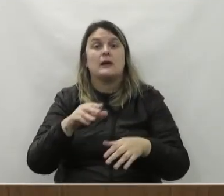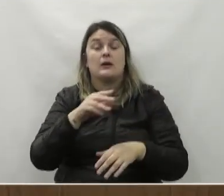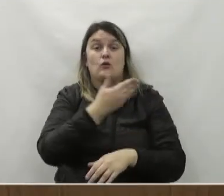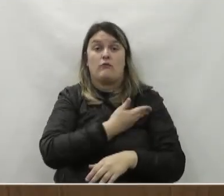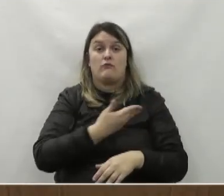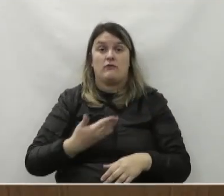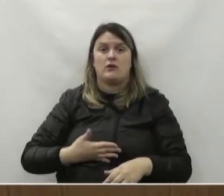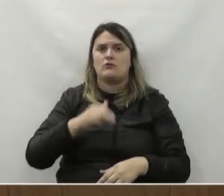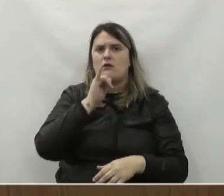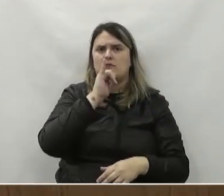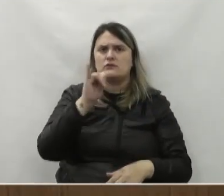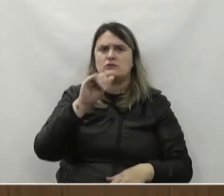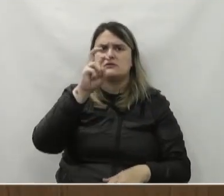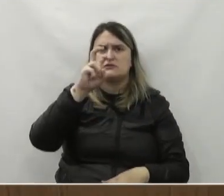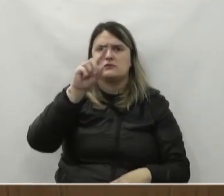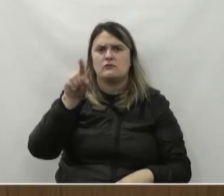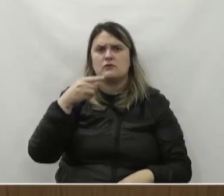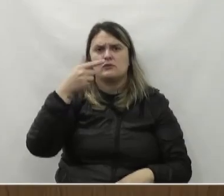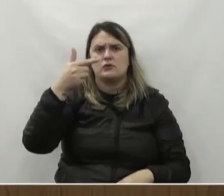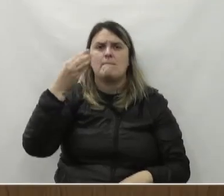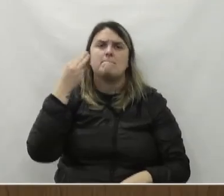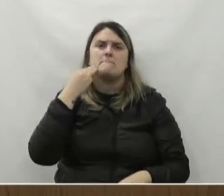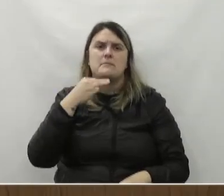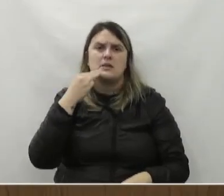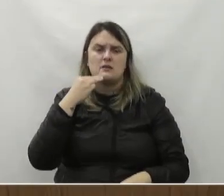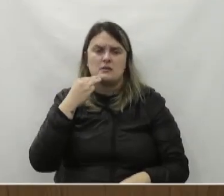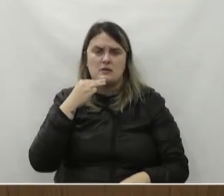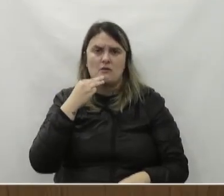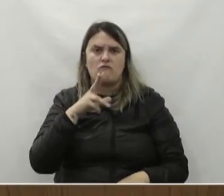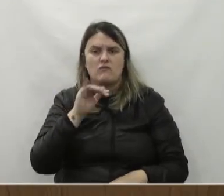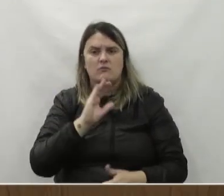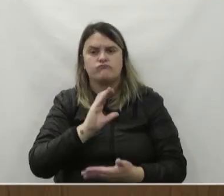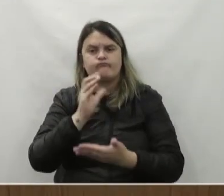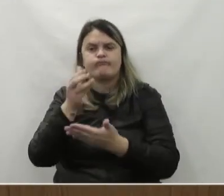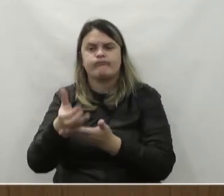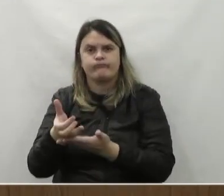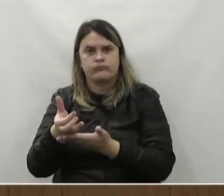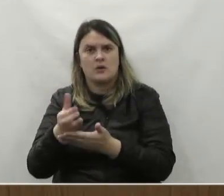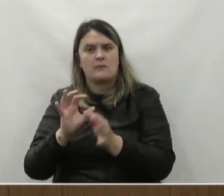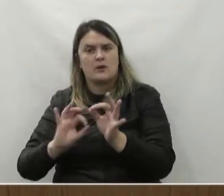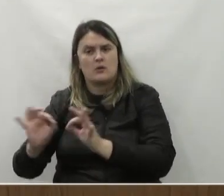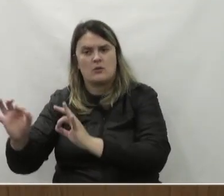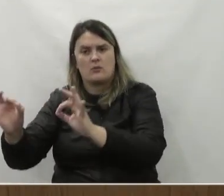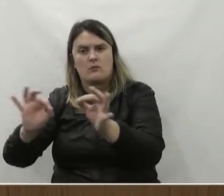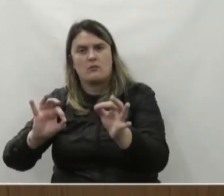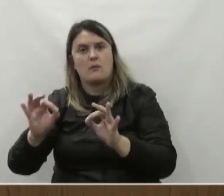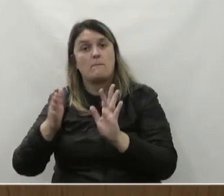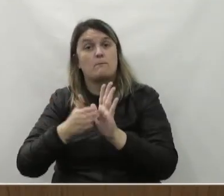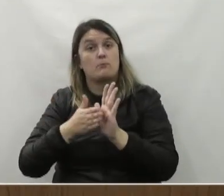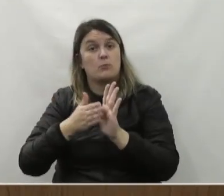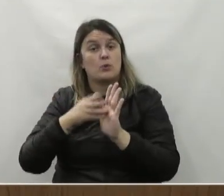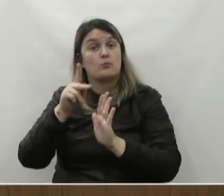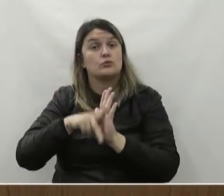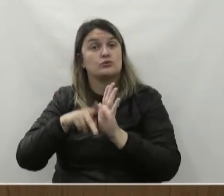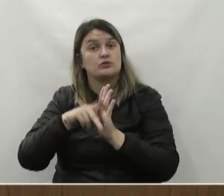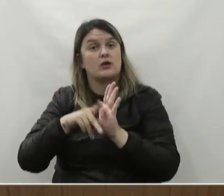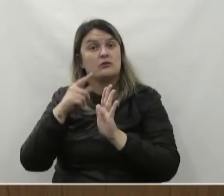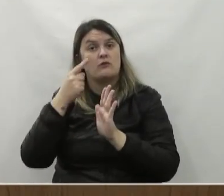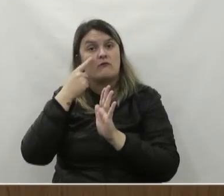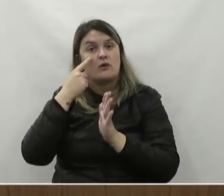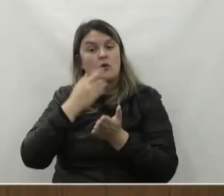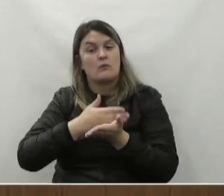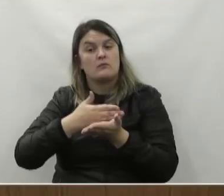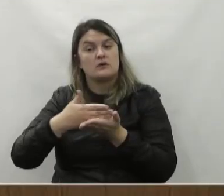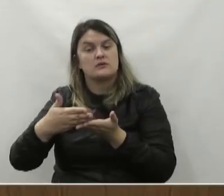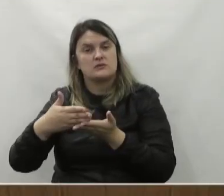de 5,2 milhões pelo governo do Estado do Paraná para a elaboração de anteprojeto com previsão de início